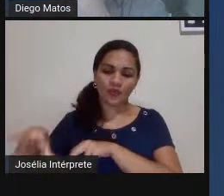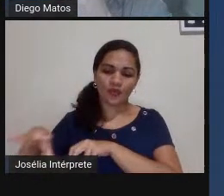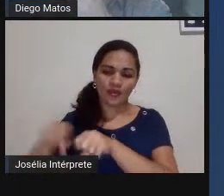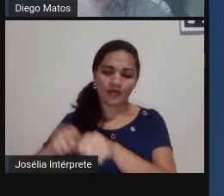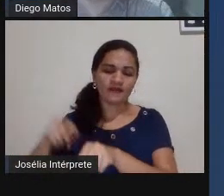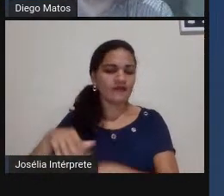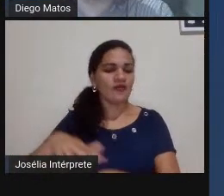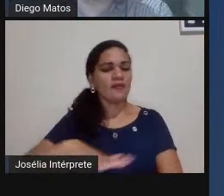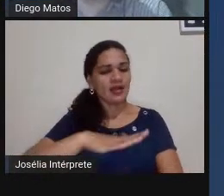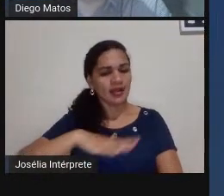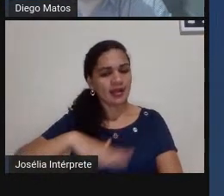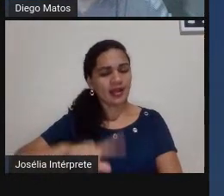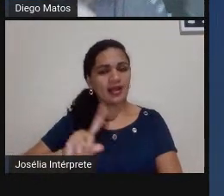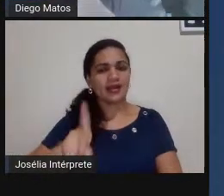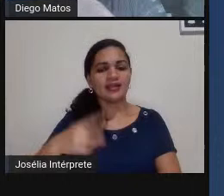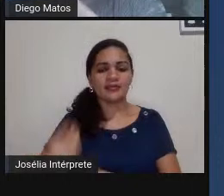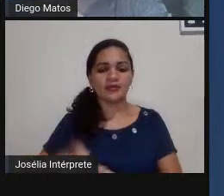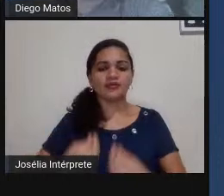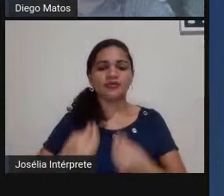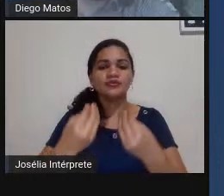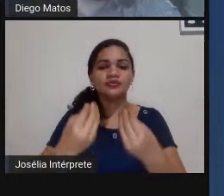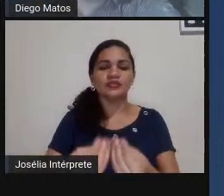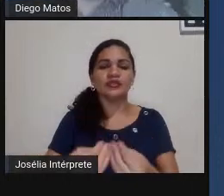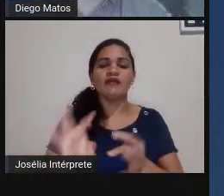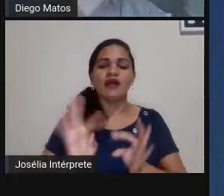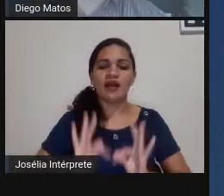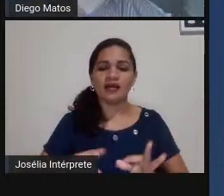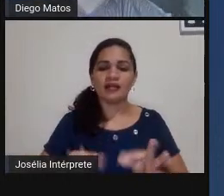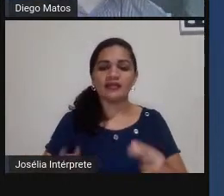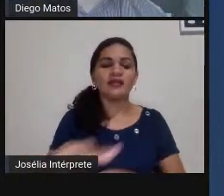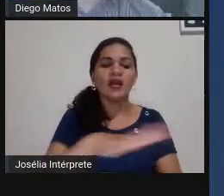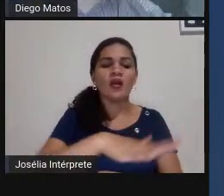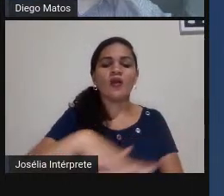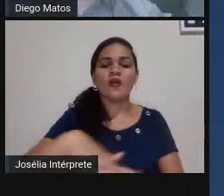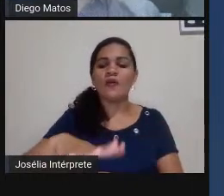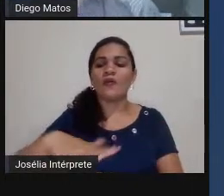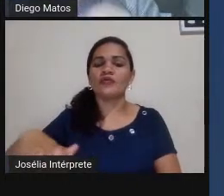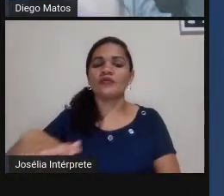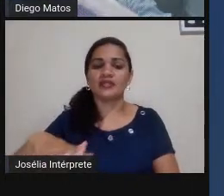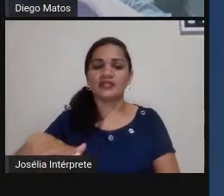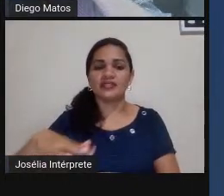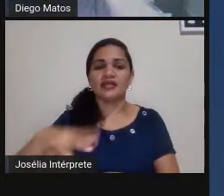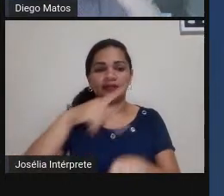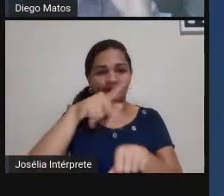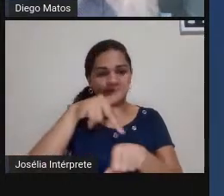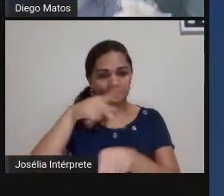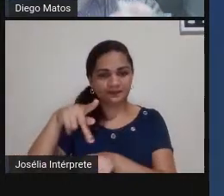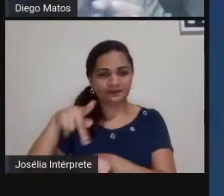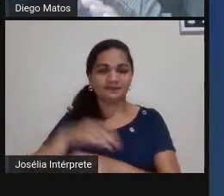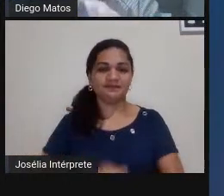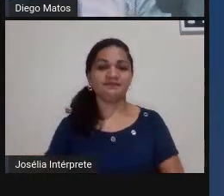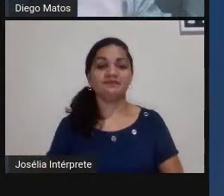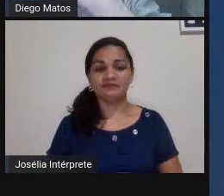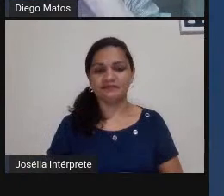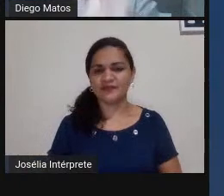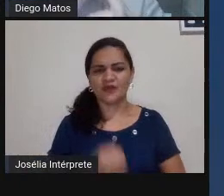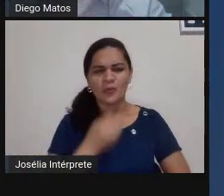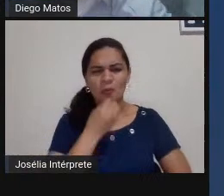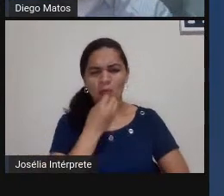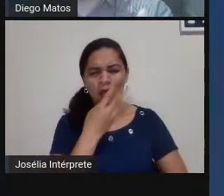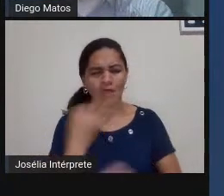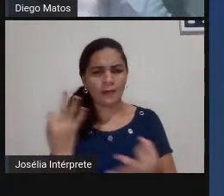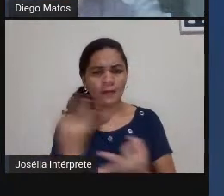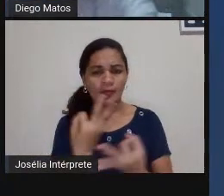levar esse tipo de tecnologia para as outras áreas da África o que eu achei assim Fantástico e gente